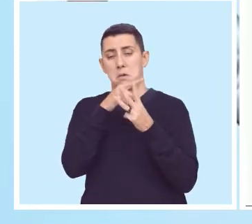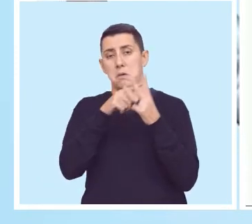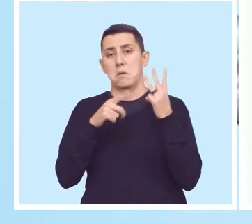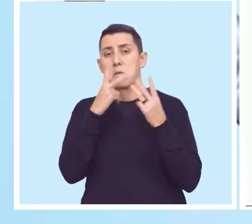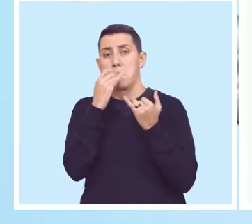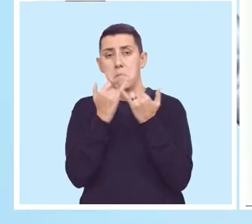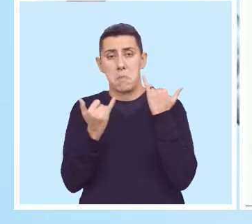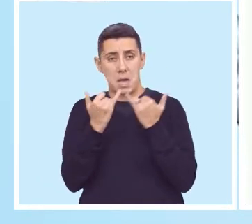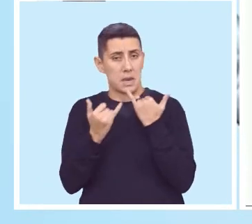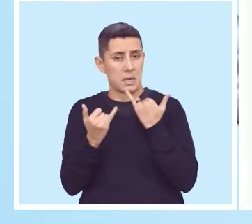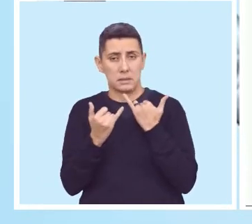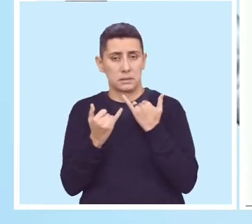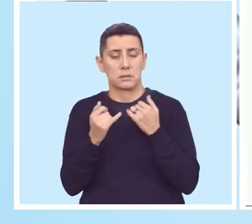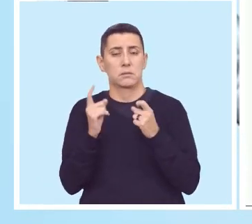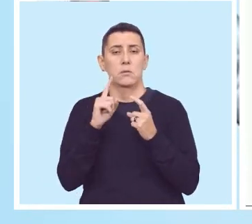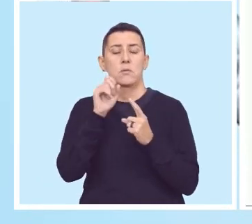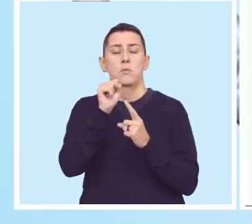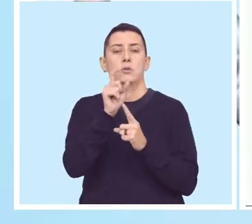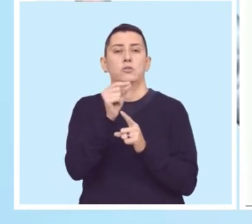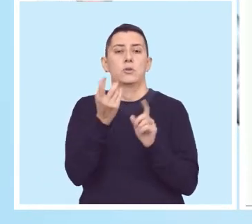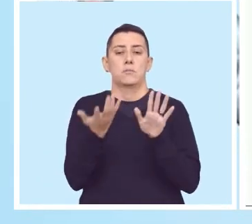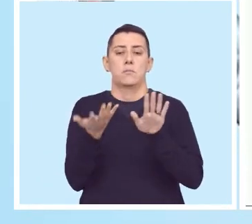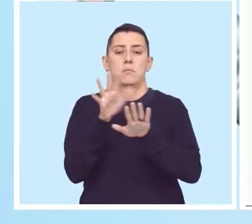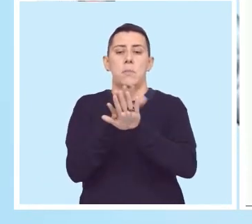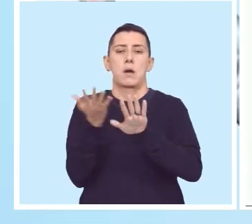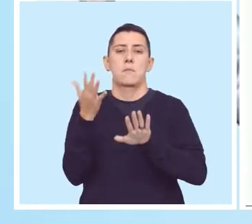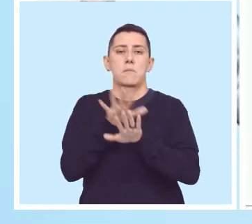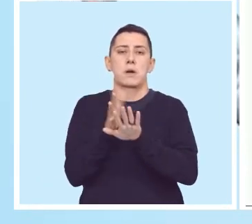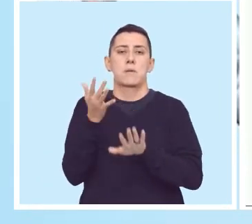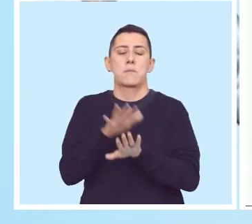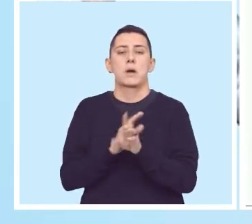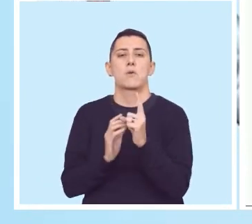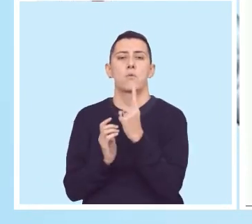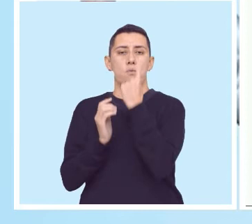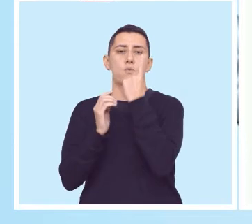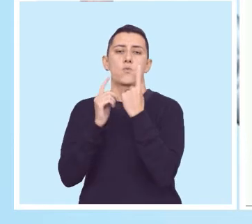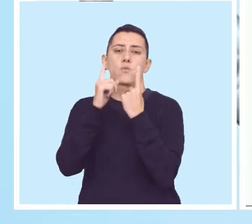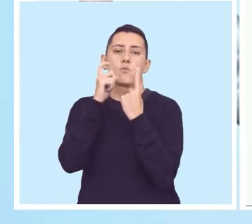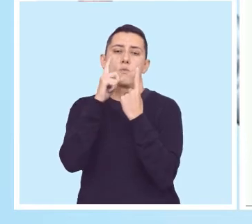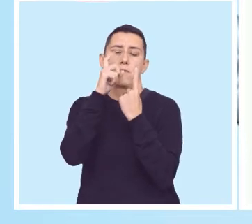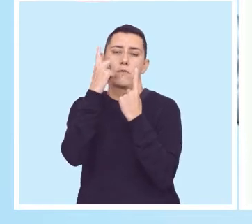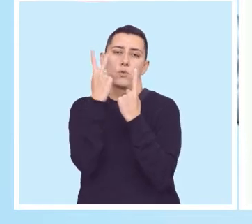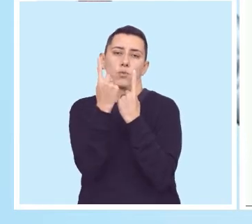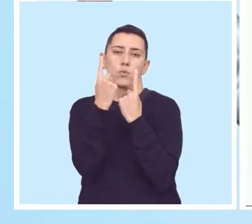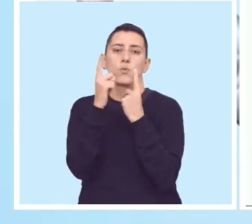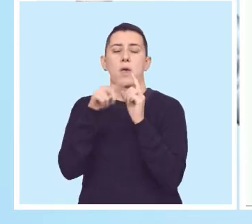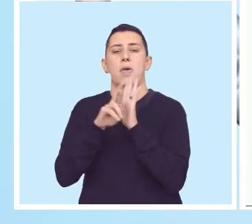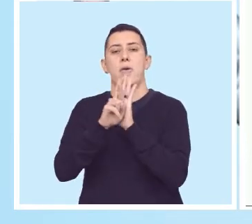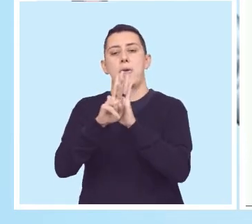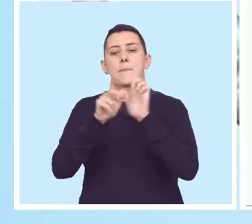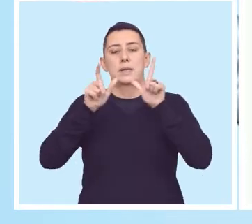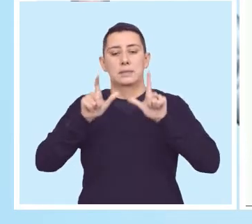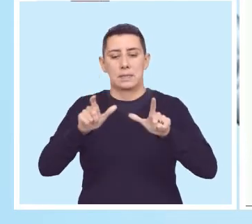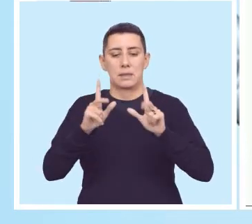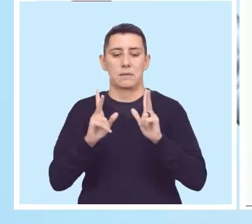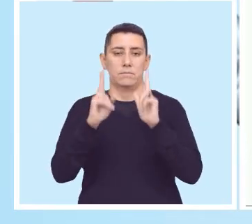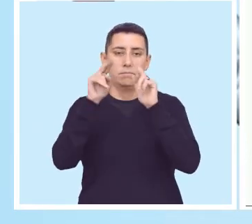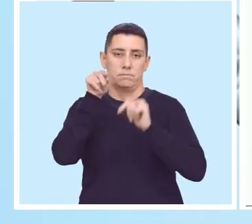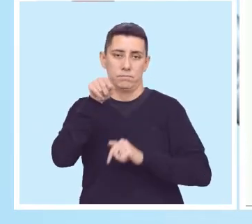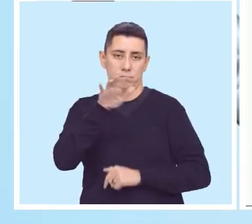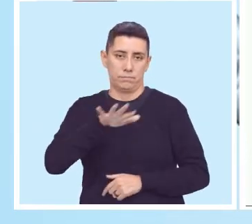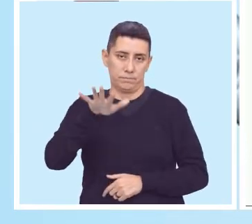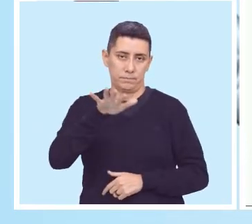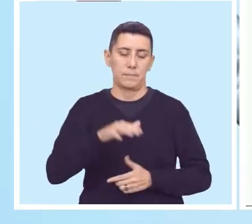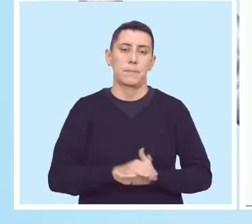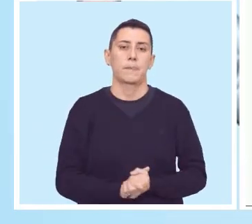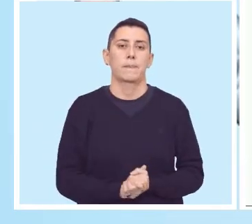processadas, consegui utilizar o módulo de sobreposição, deixando apenas uma única imagem que seja representativa daquele imageamento ao longo do